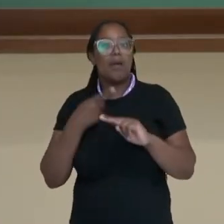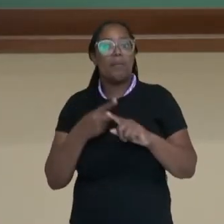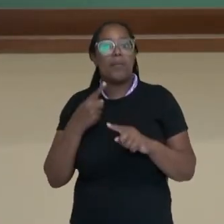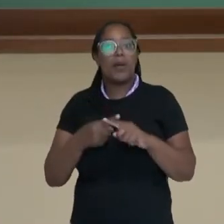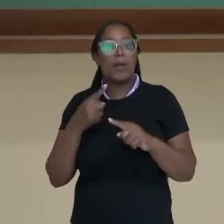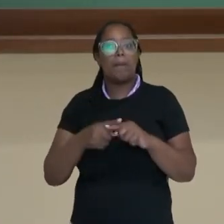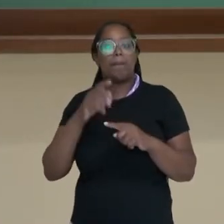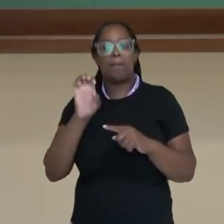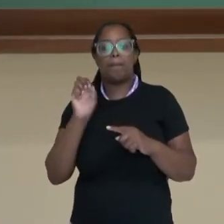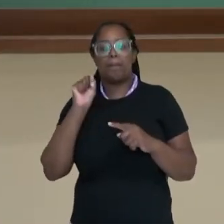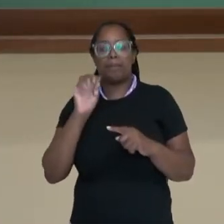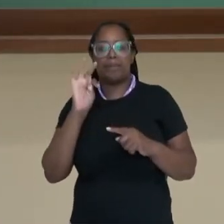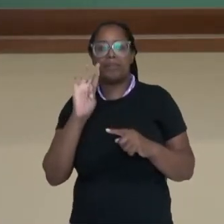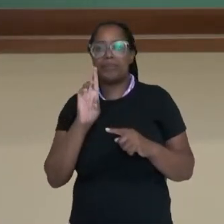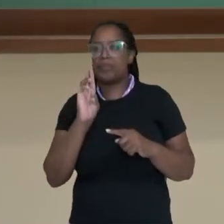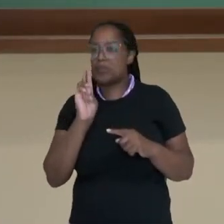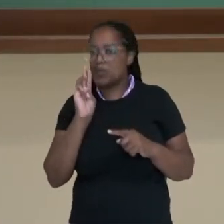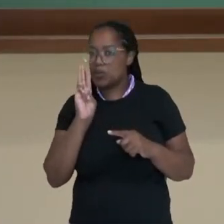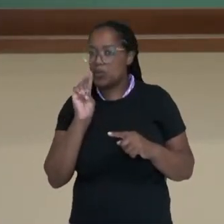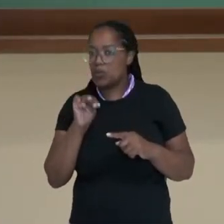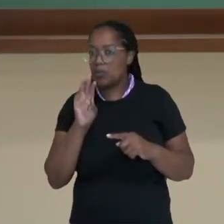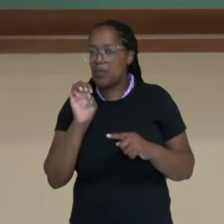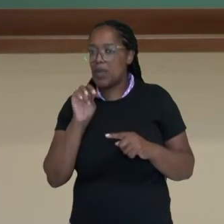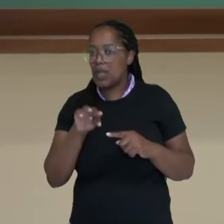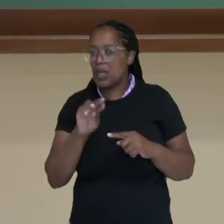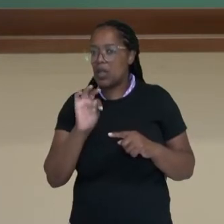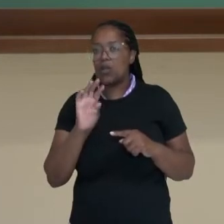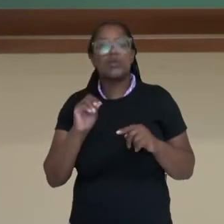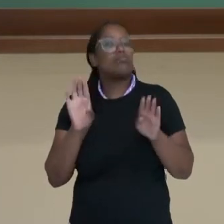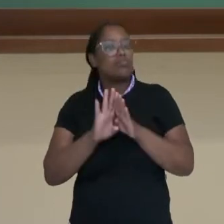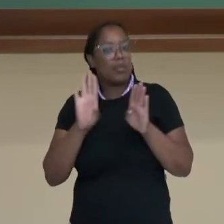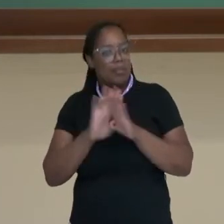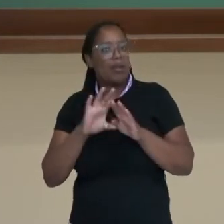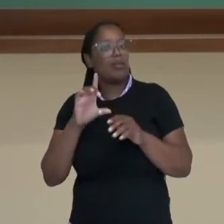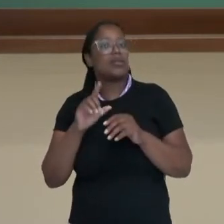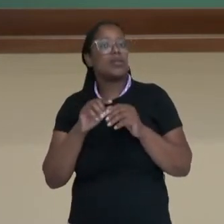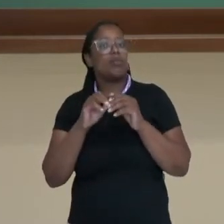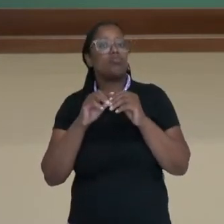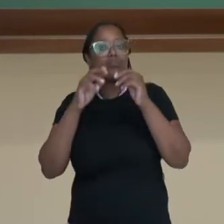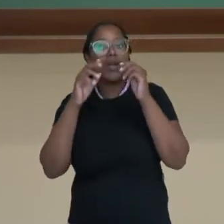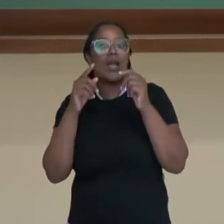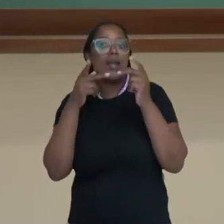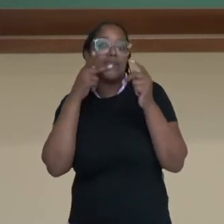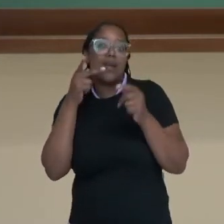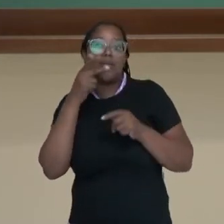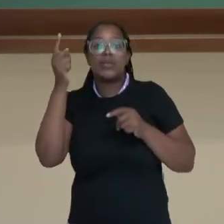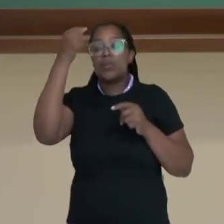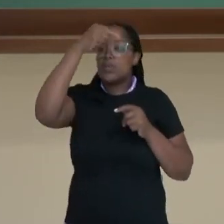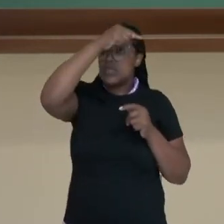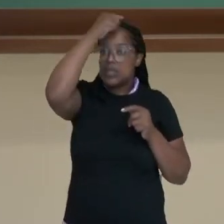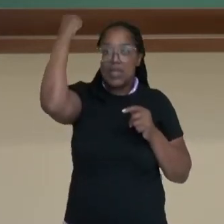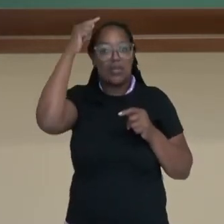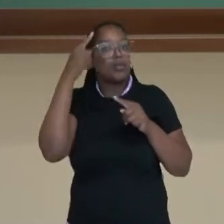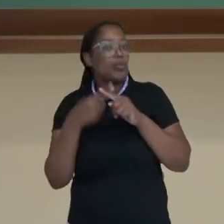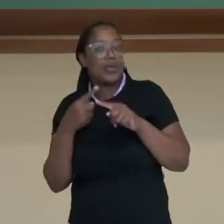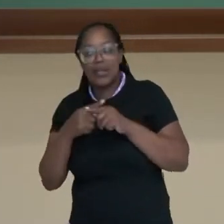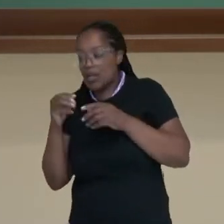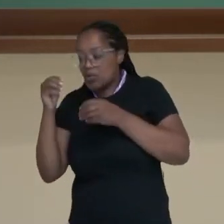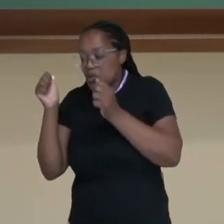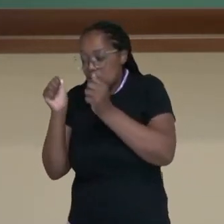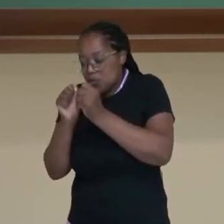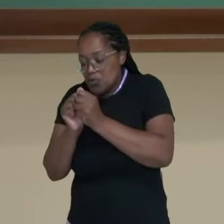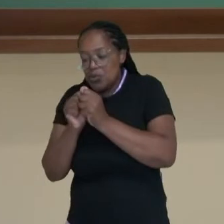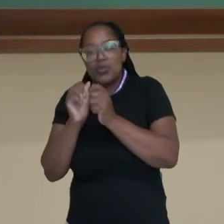instrumentos também são sagrados nessa religião, né? Porque eles fazem parte do culto, né? Tem